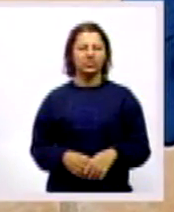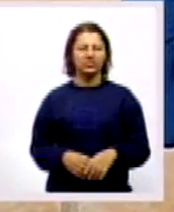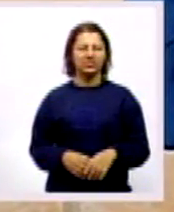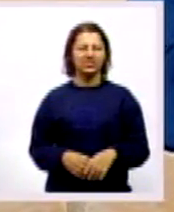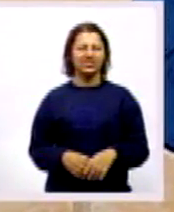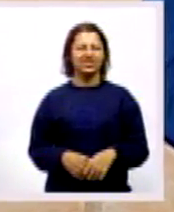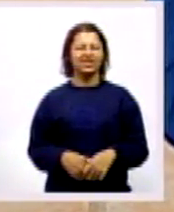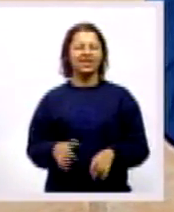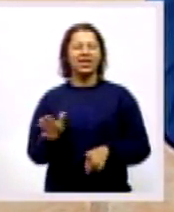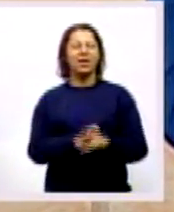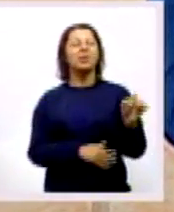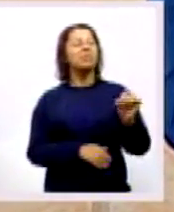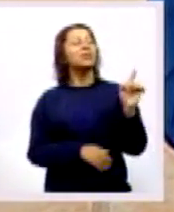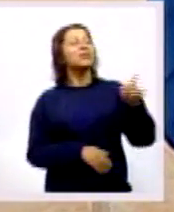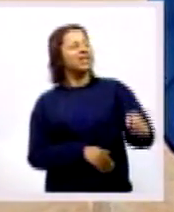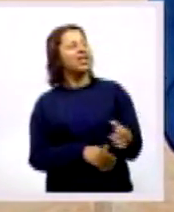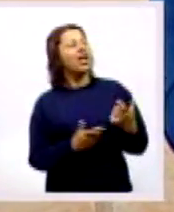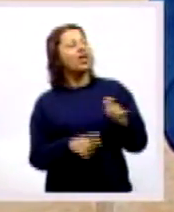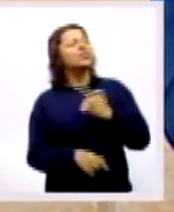quê?